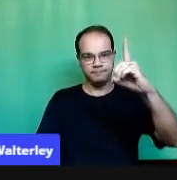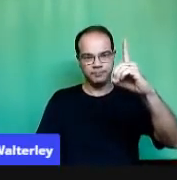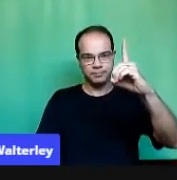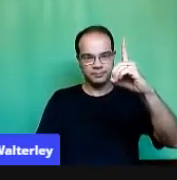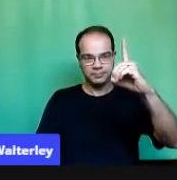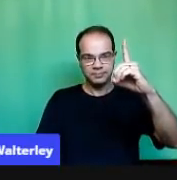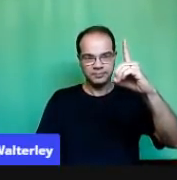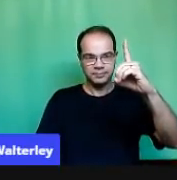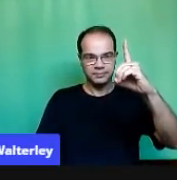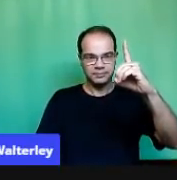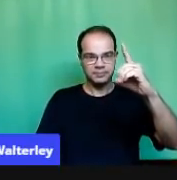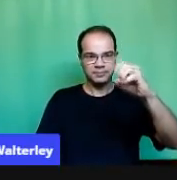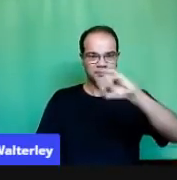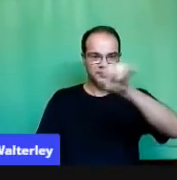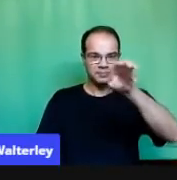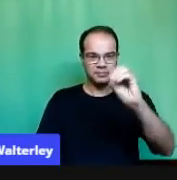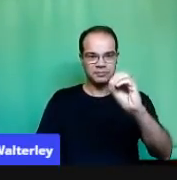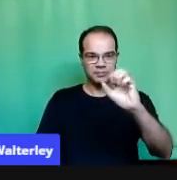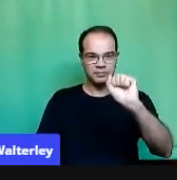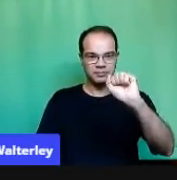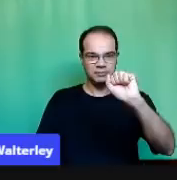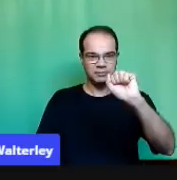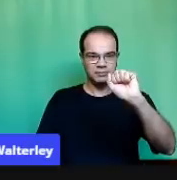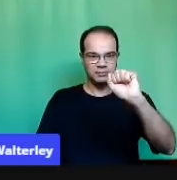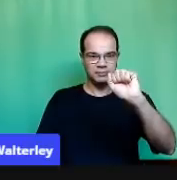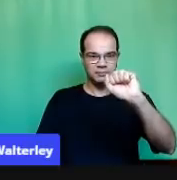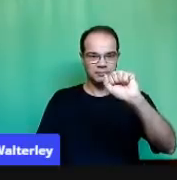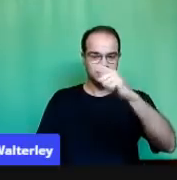arte, pintura,